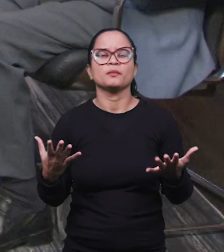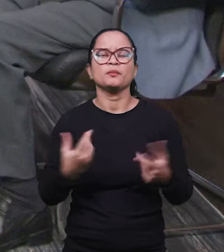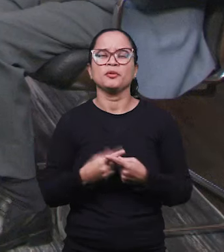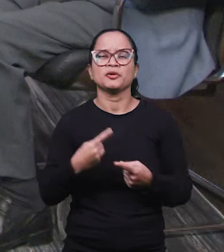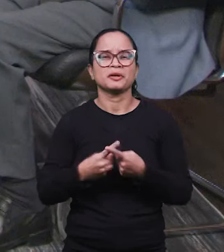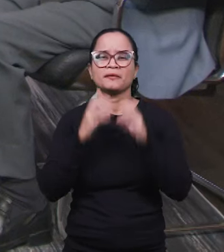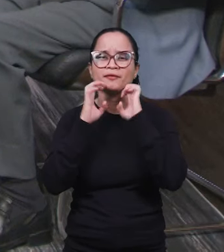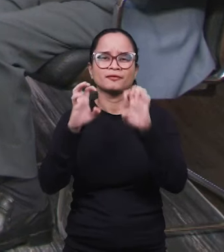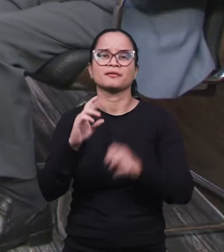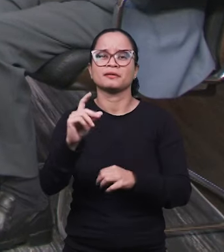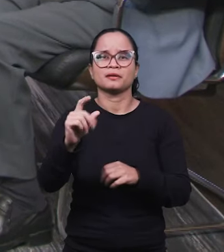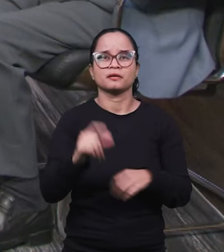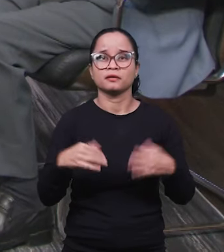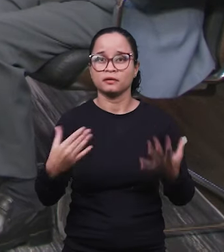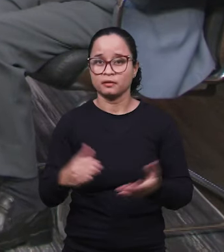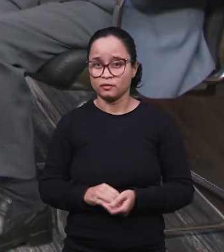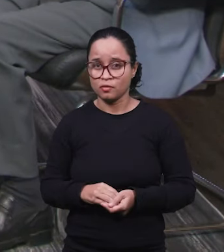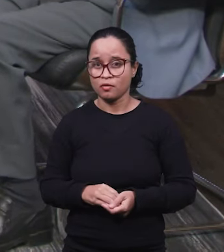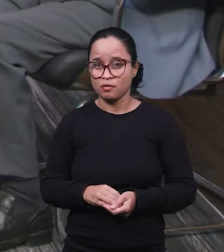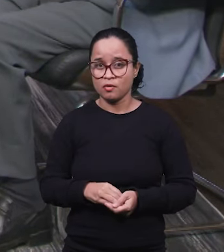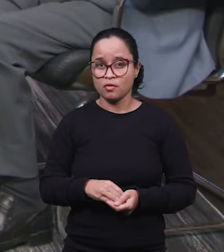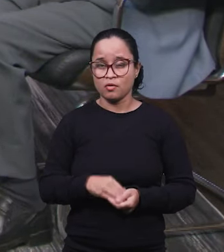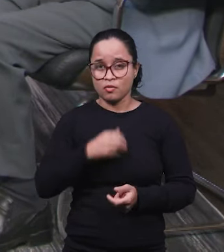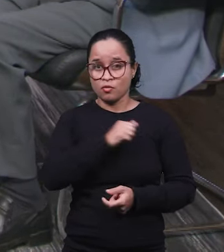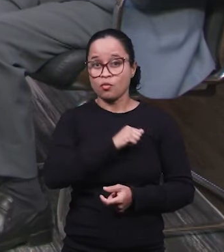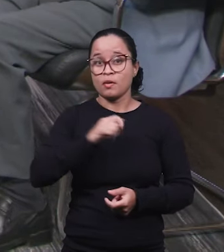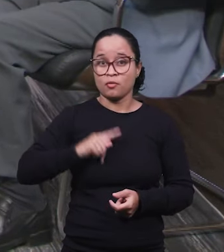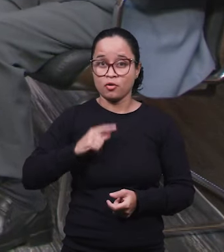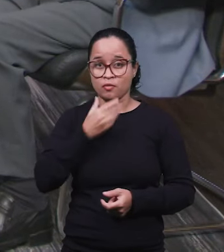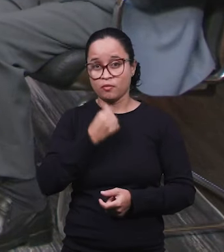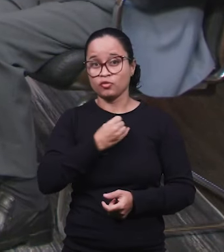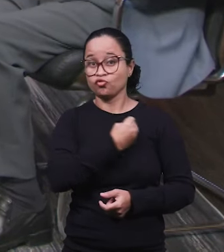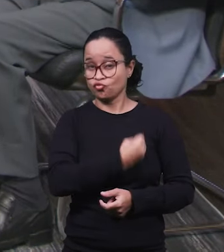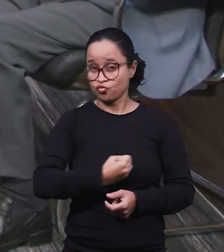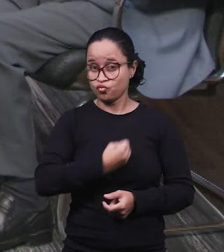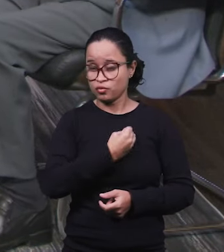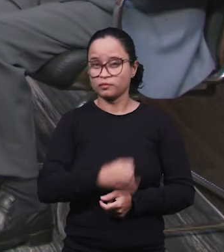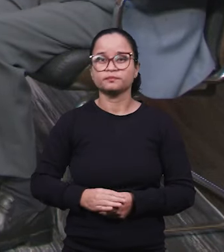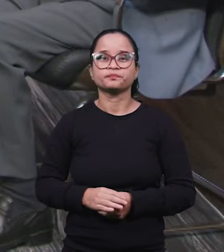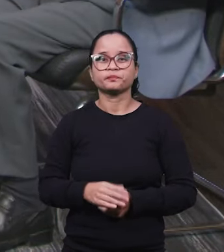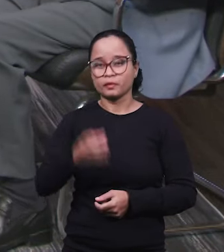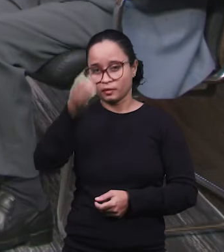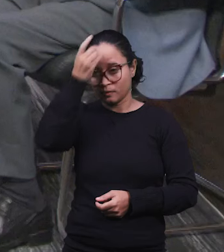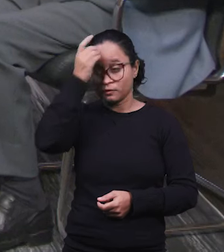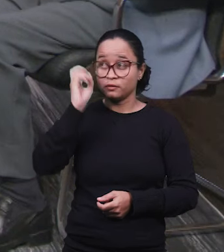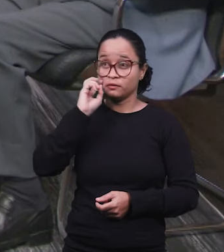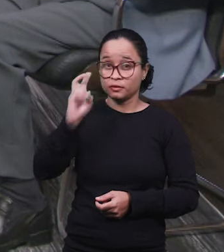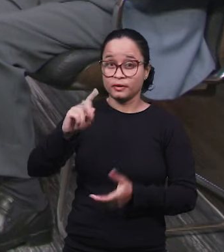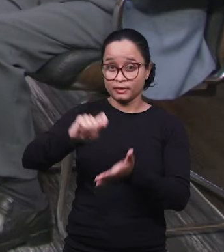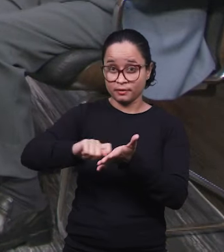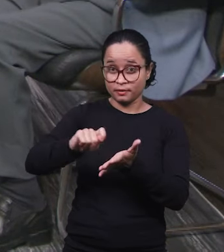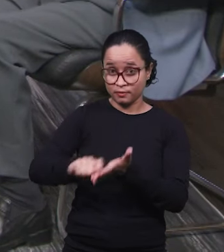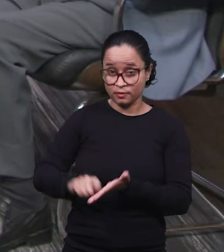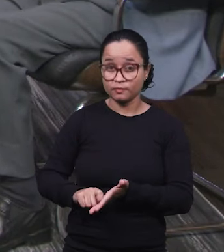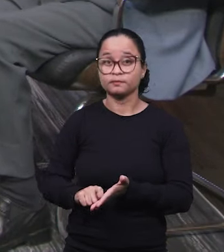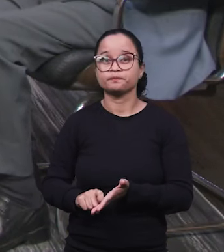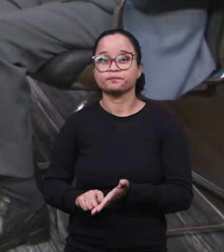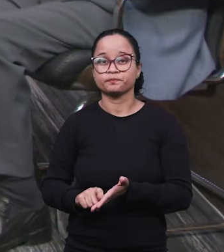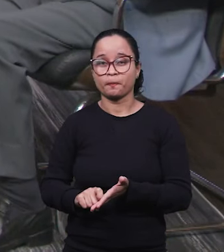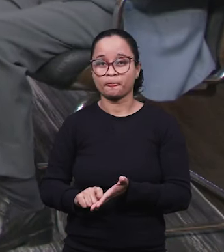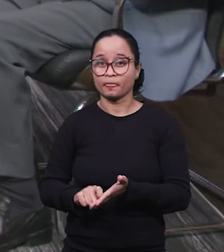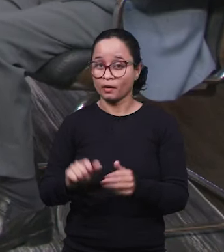essa palavra? Veja bem, o próprio apóstolo João, ele teve uma visão, né? Ele que escreveu o livro de Apocalipse, né? E ele